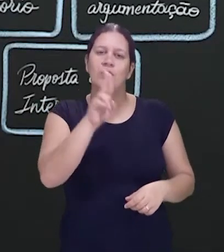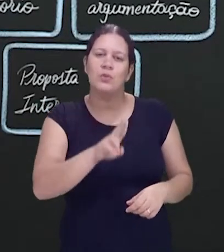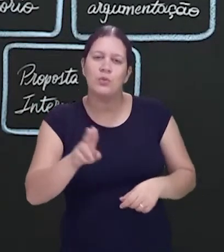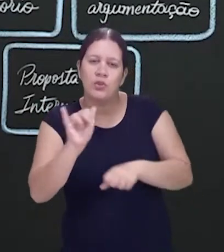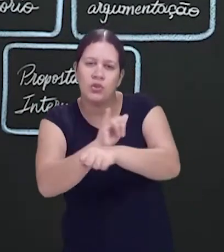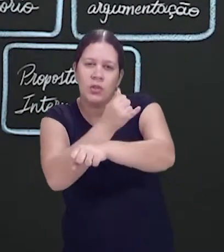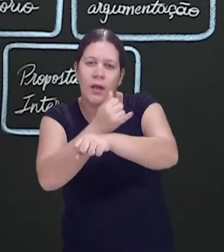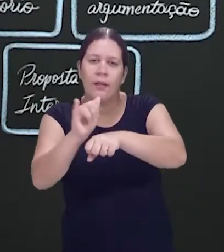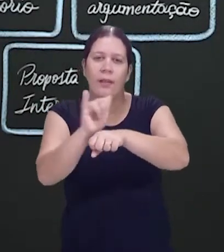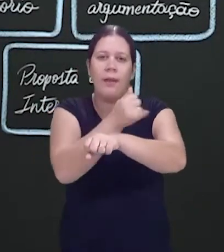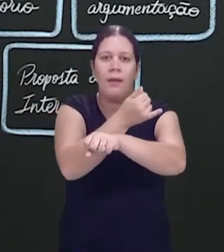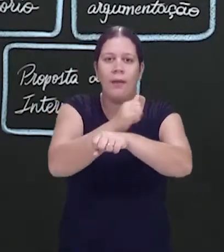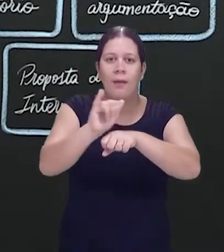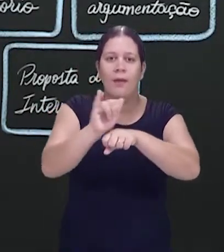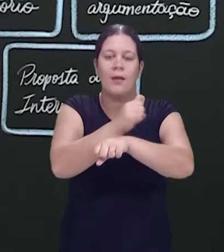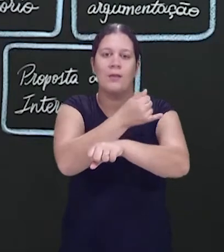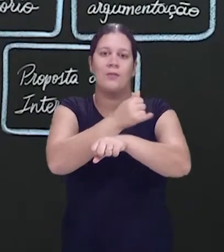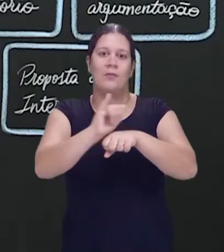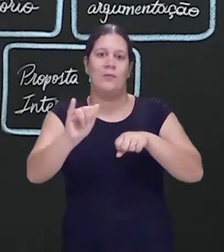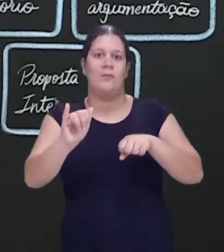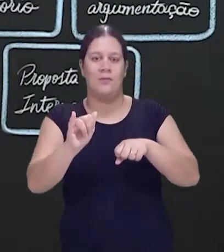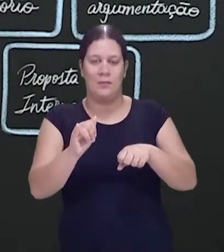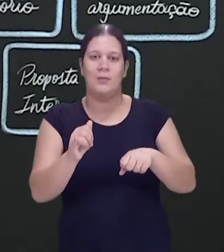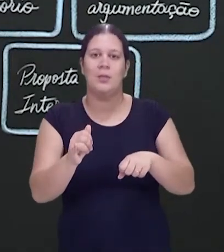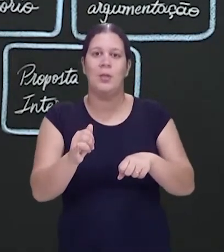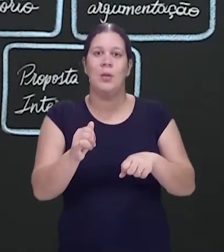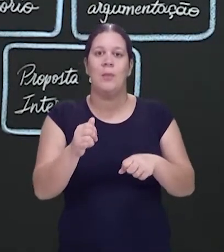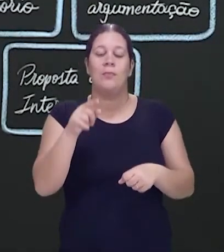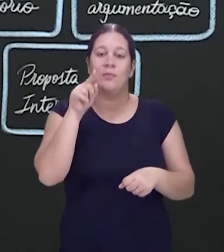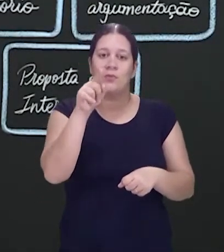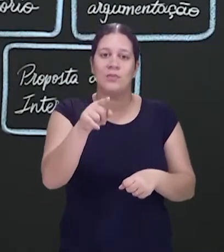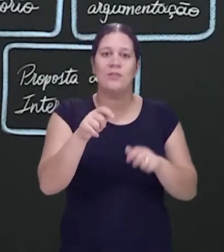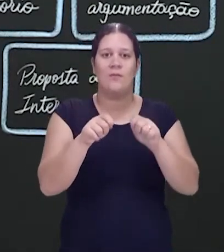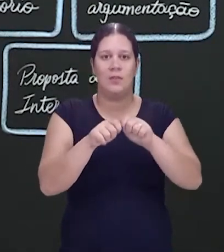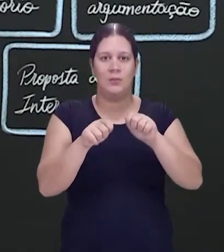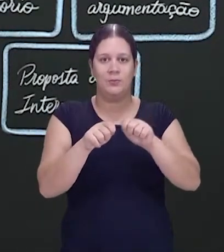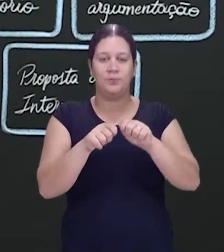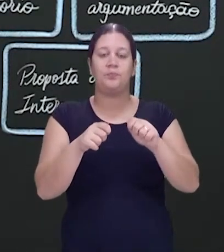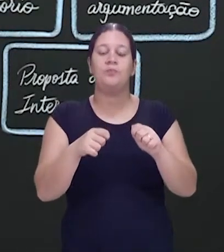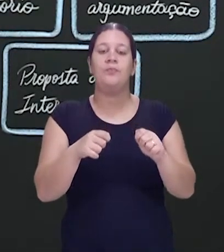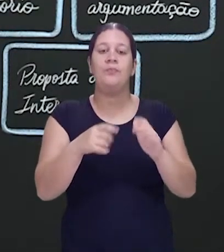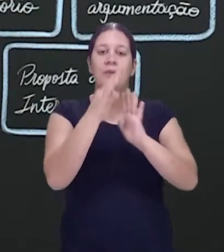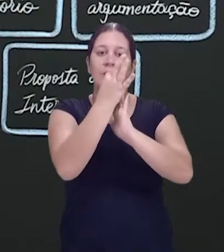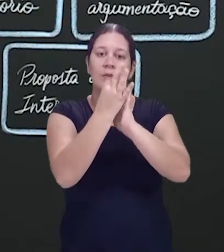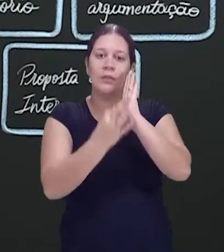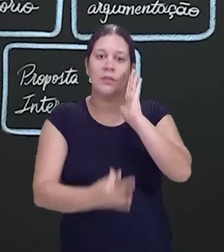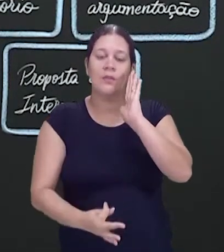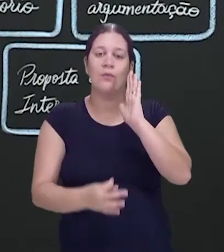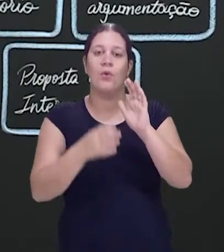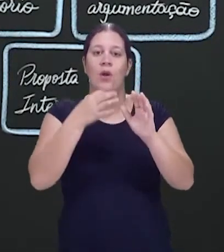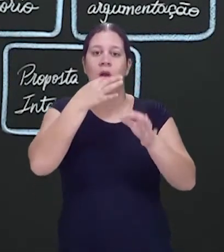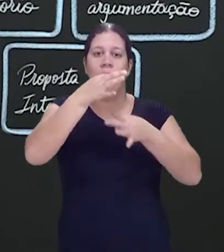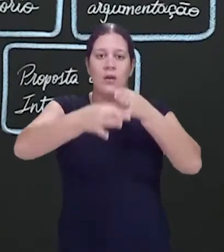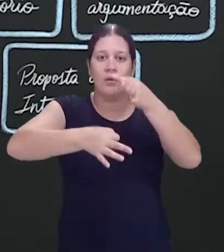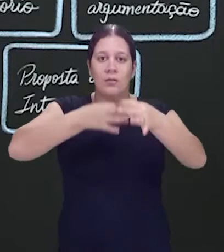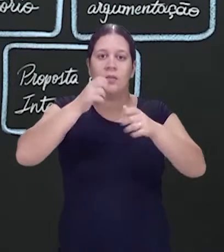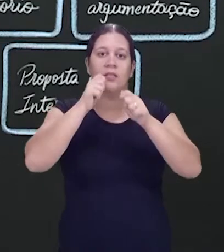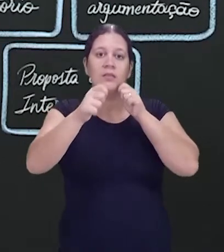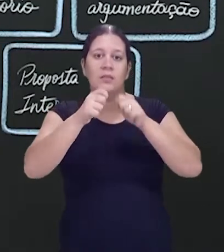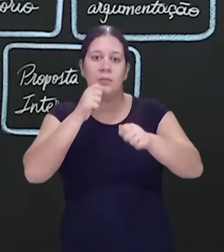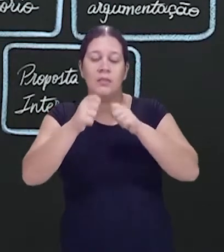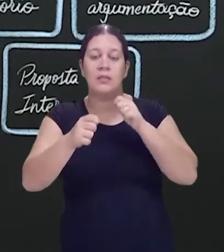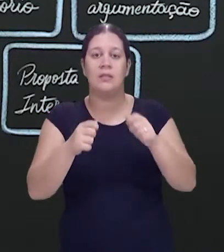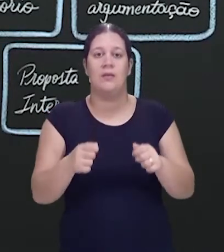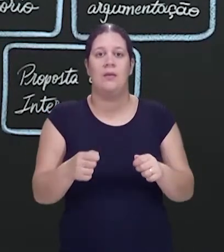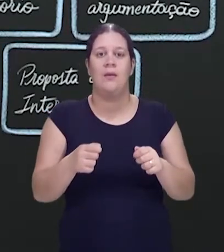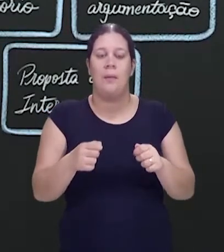algumas estratégias de convencimento típicas do artigo de opinião também. Só que em um texto dissertativo argumentativo você precisa organizar isso de uma